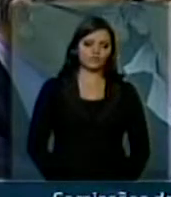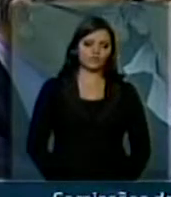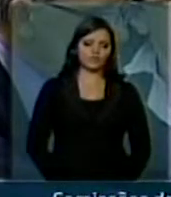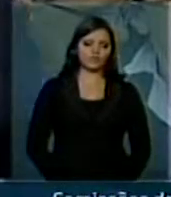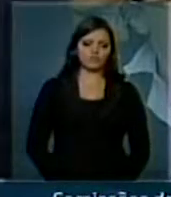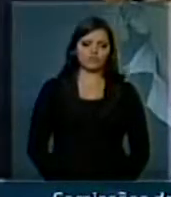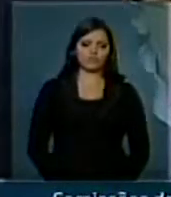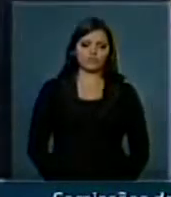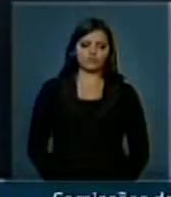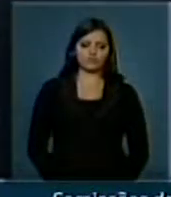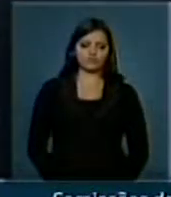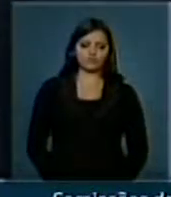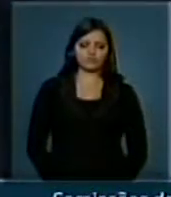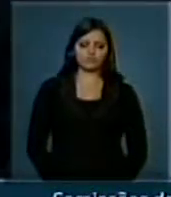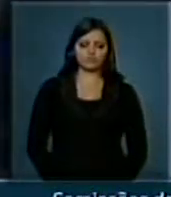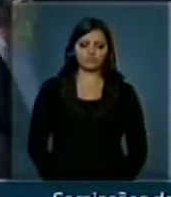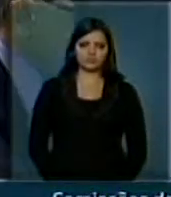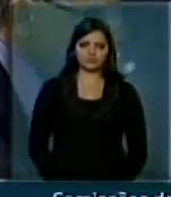Sérgio Passos irá fazer.